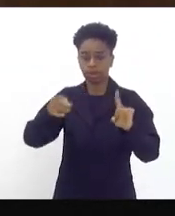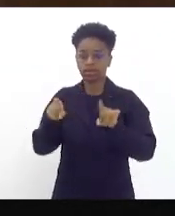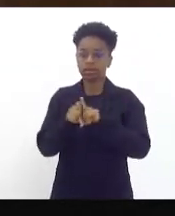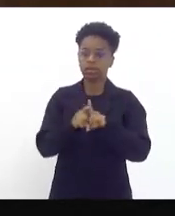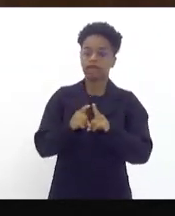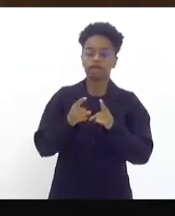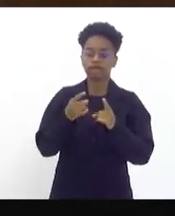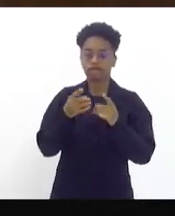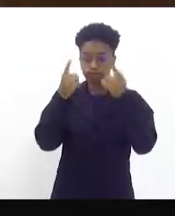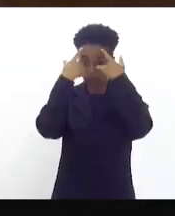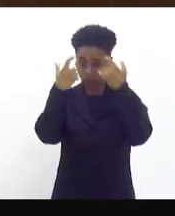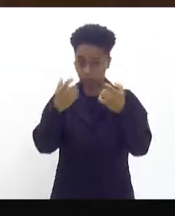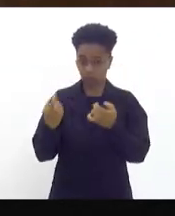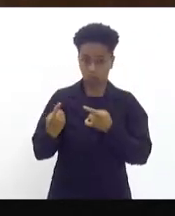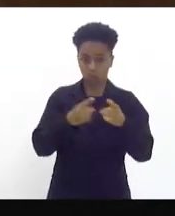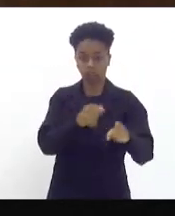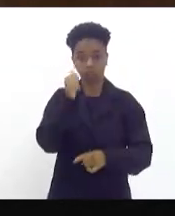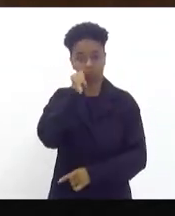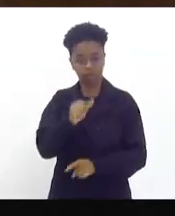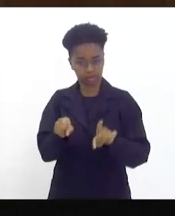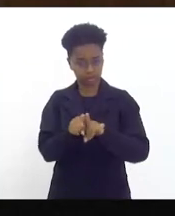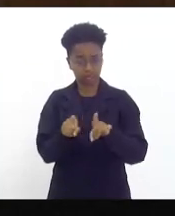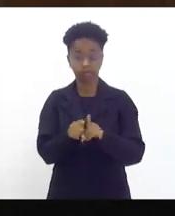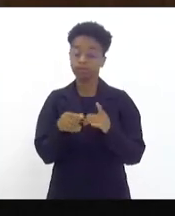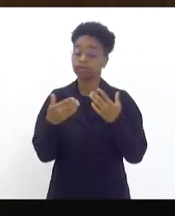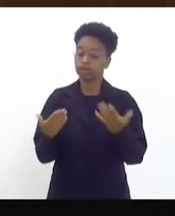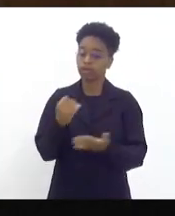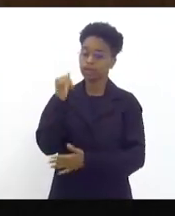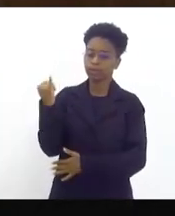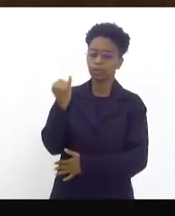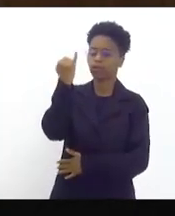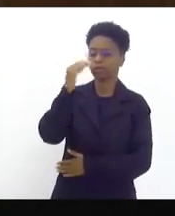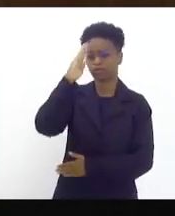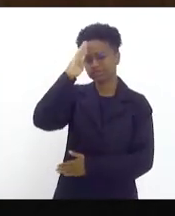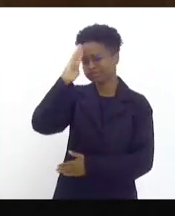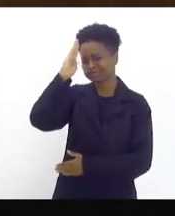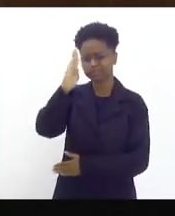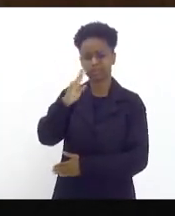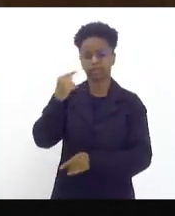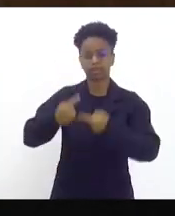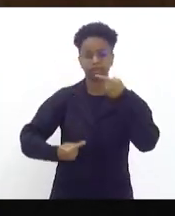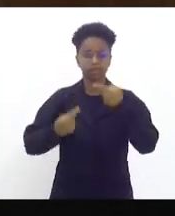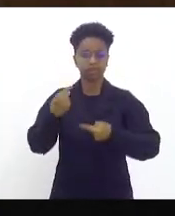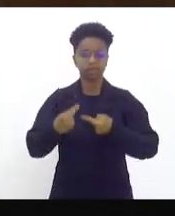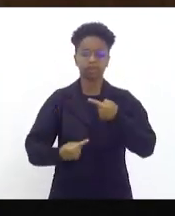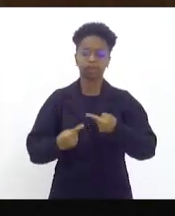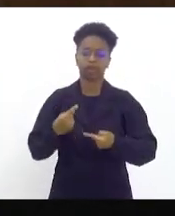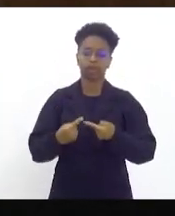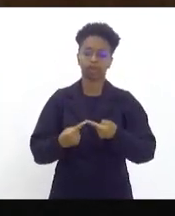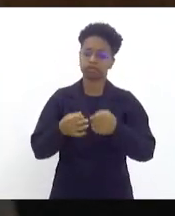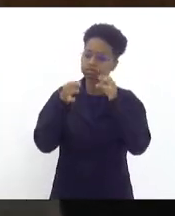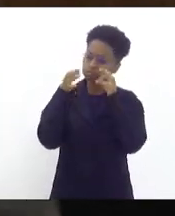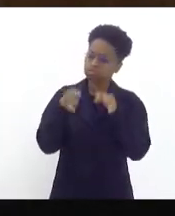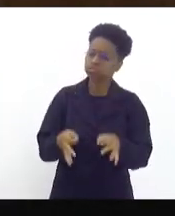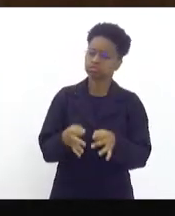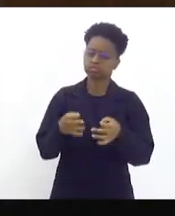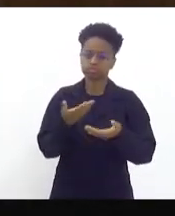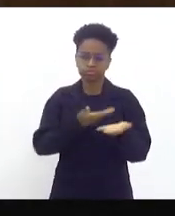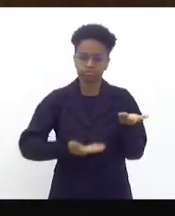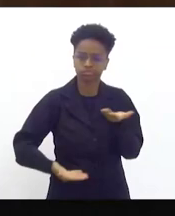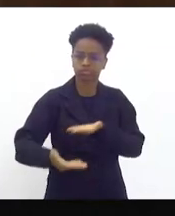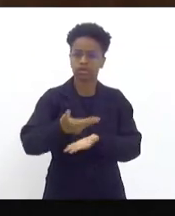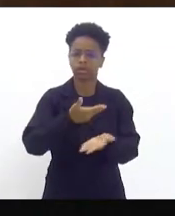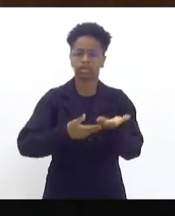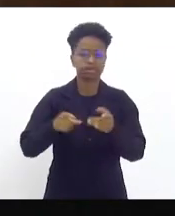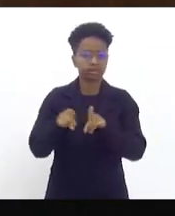é contra mulher também então é fundamental que esse seja um debate Franco fraterno